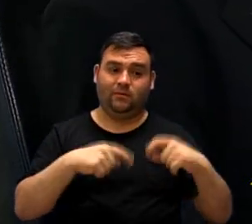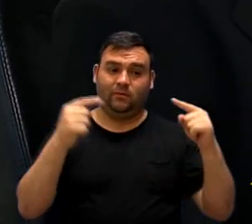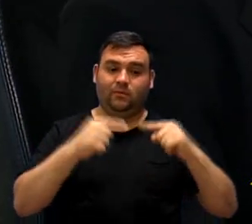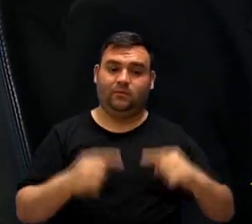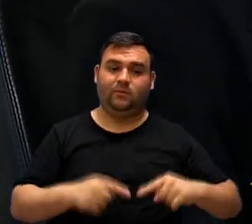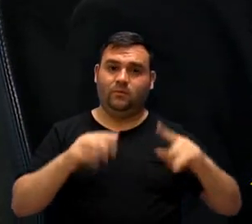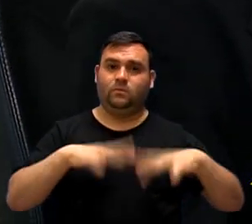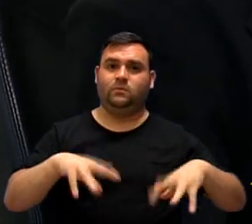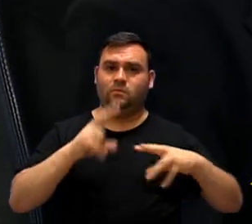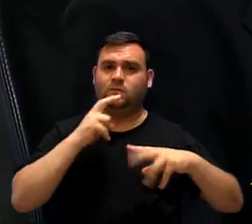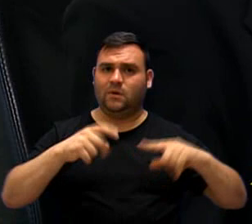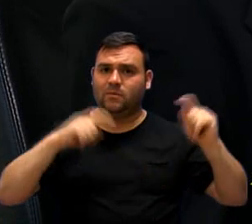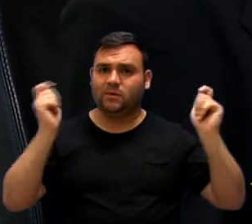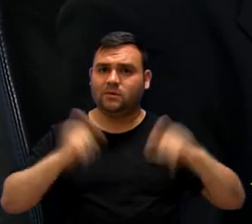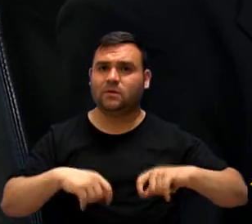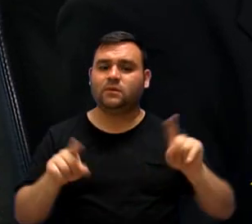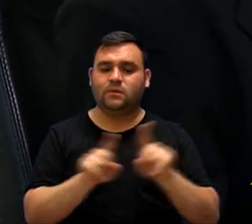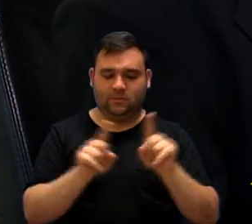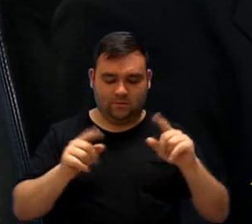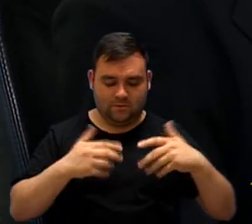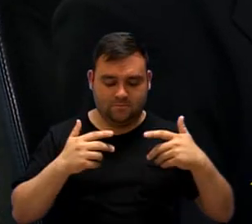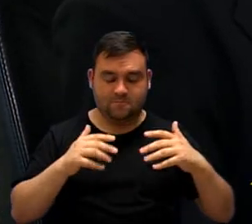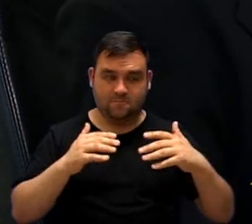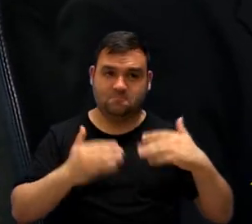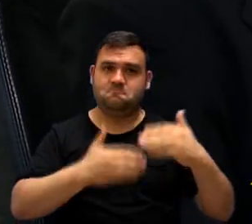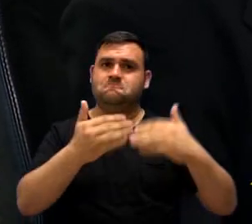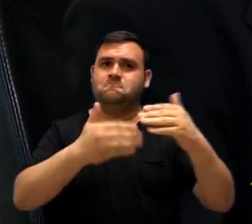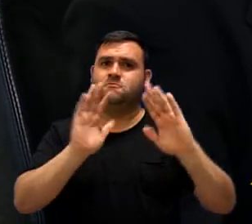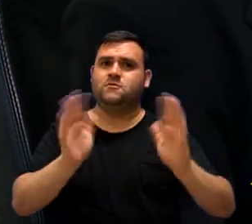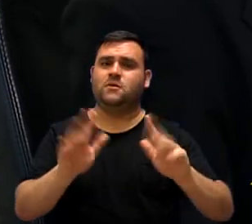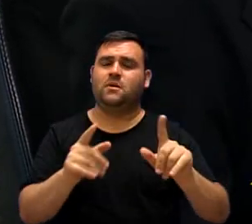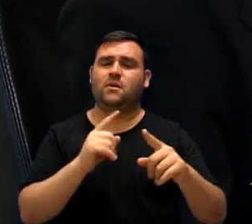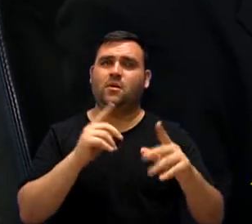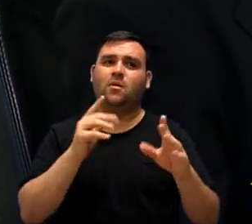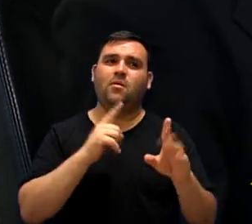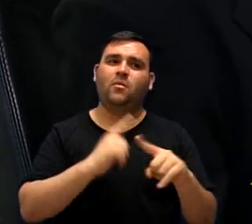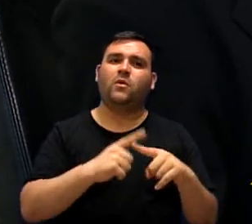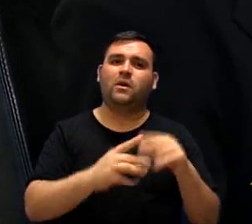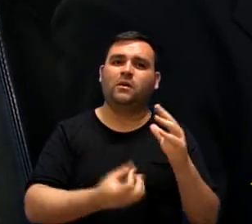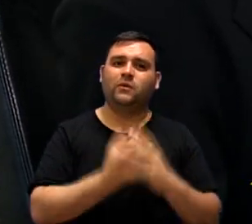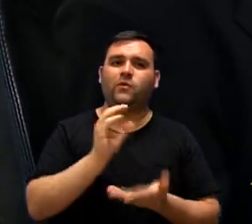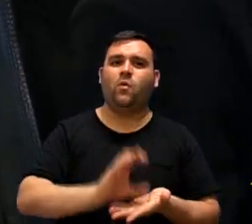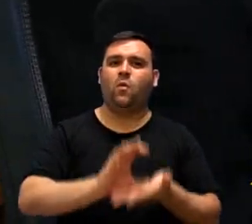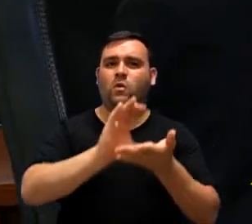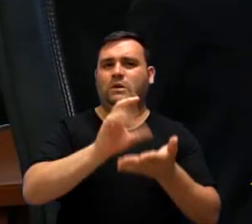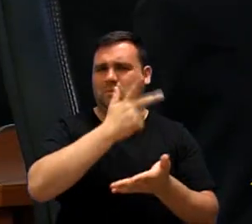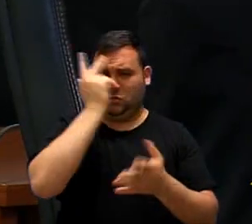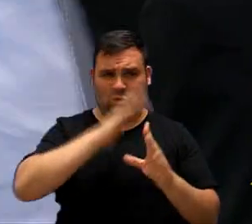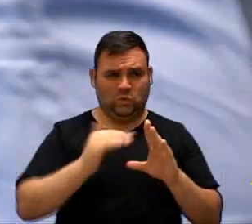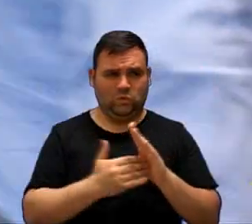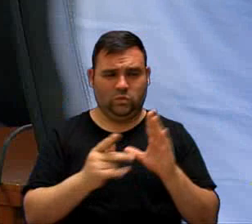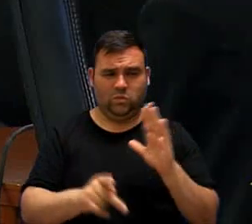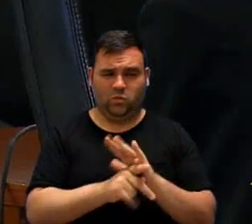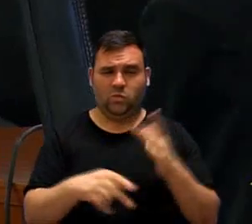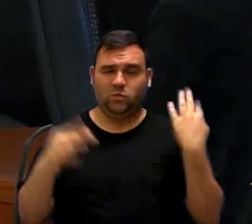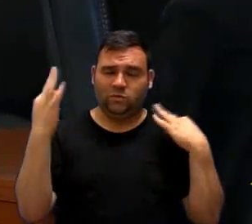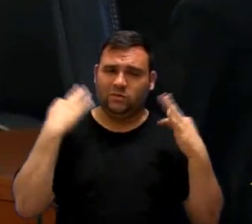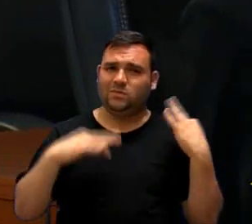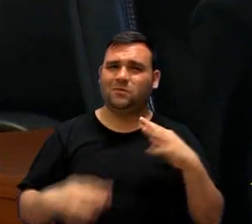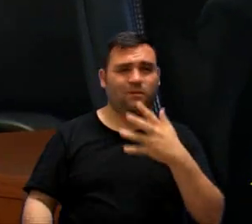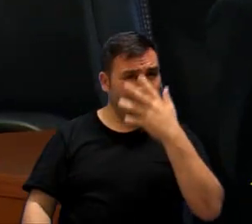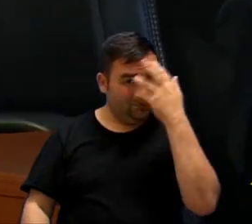implantados em Sorocaba e que já estão bem avançadas, juntamente com o conselho, juntamente com o pessoal do turismo. Então,